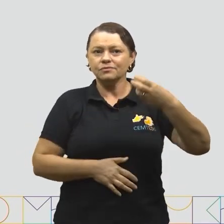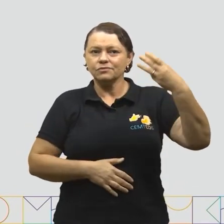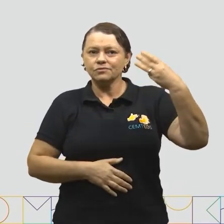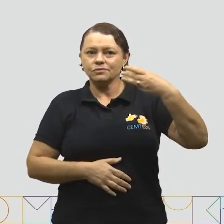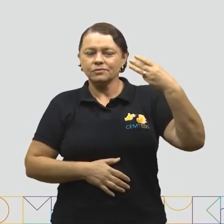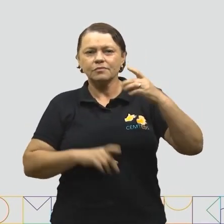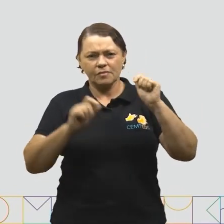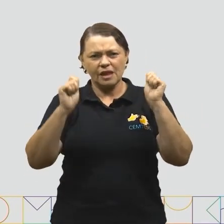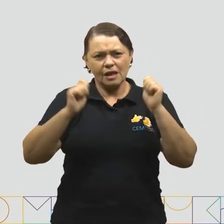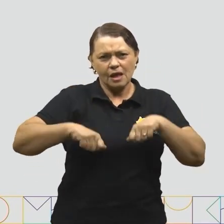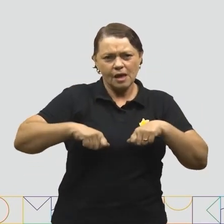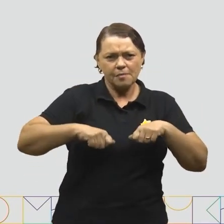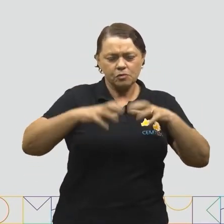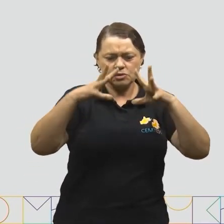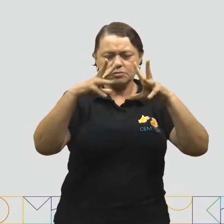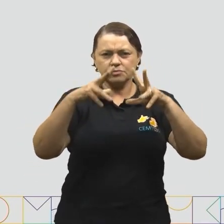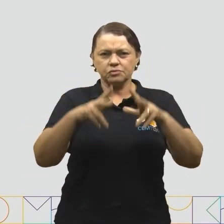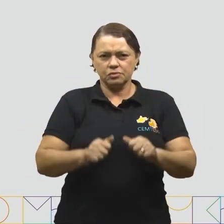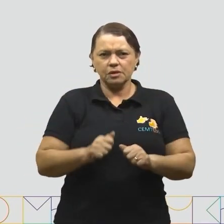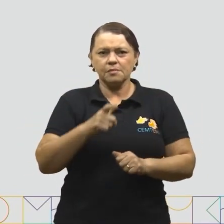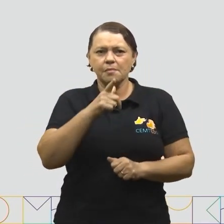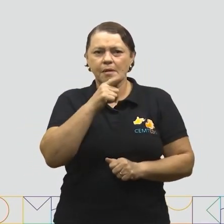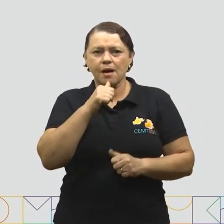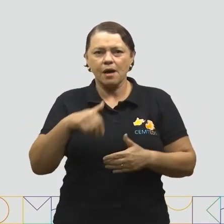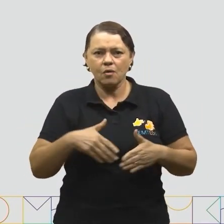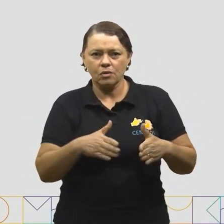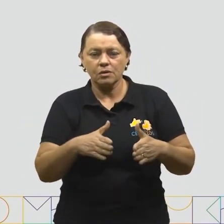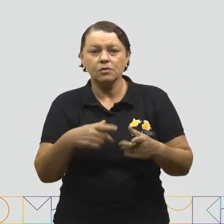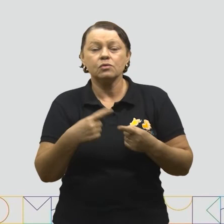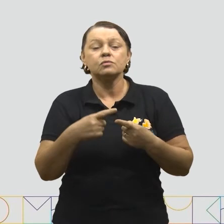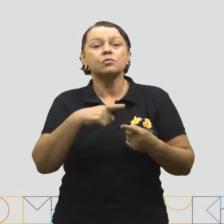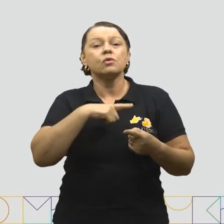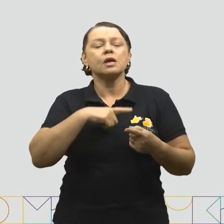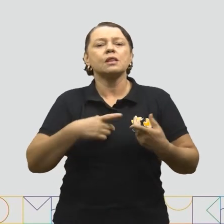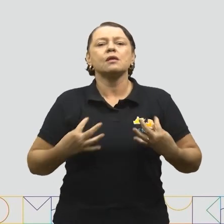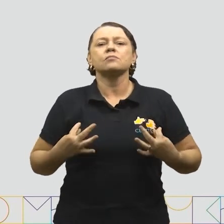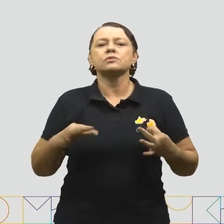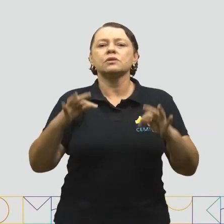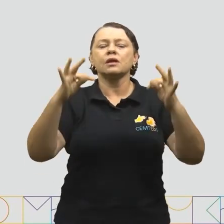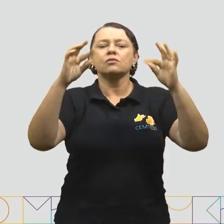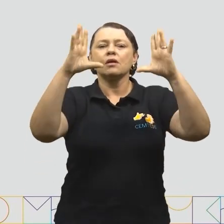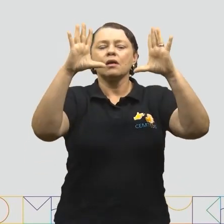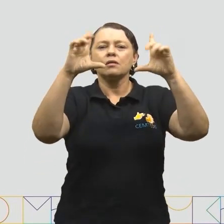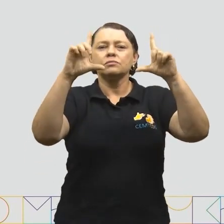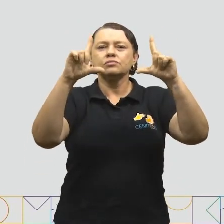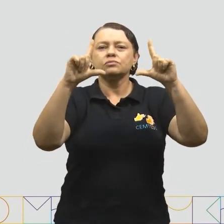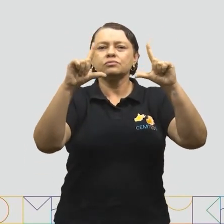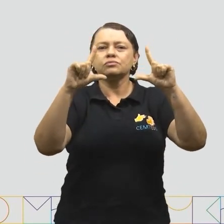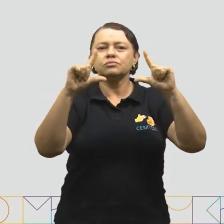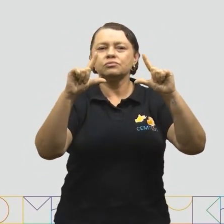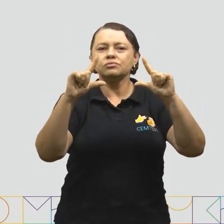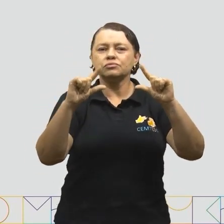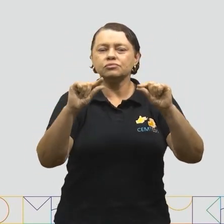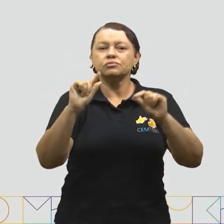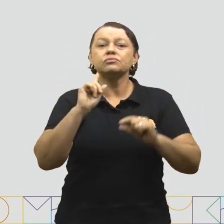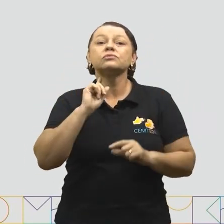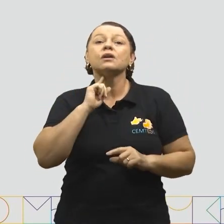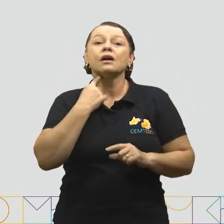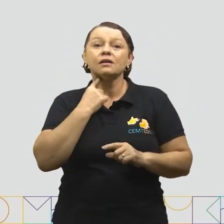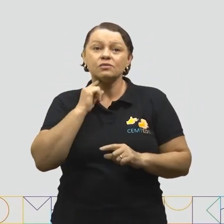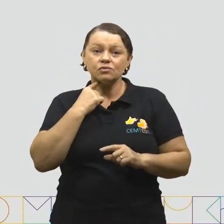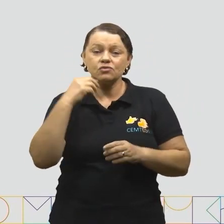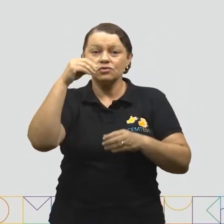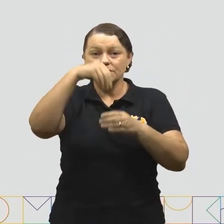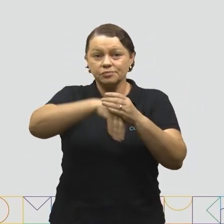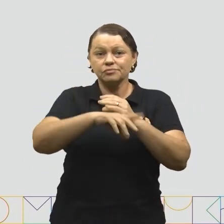possível despoluir um rio, pois existem uma série de tecnologias que reduzem a níveis bastante toleráveis tais